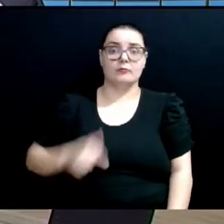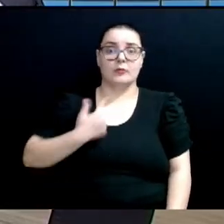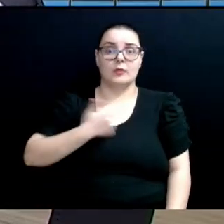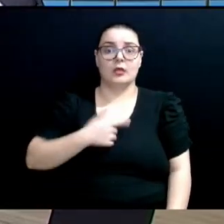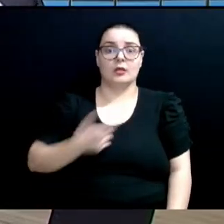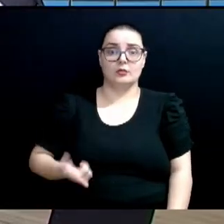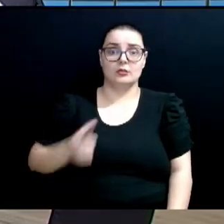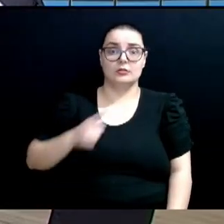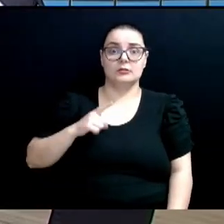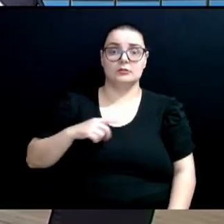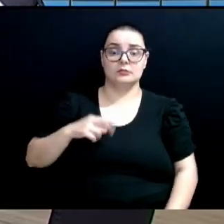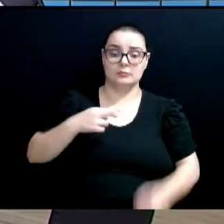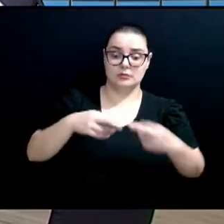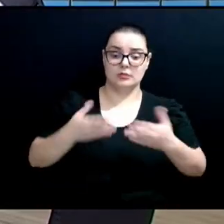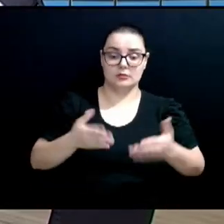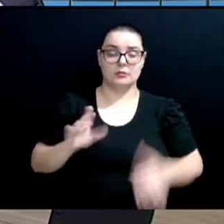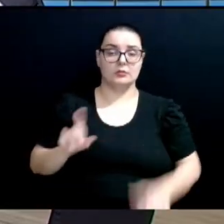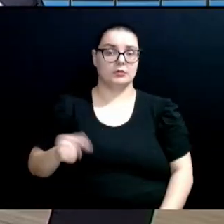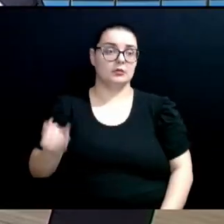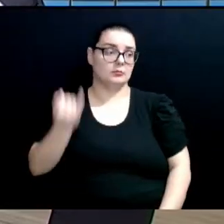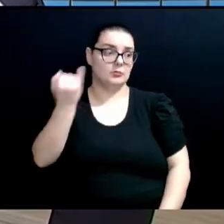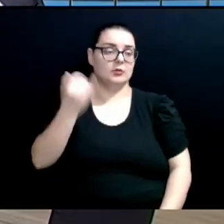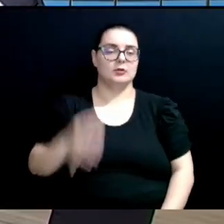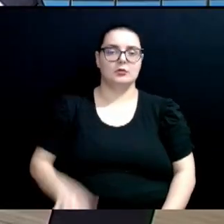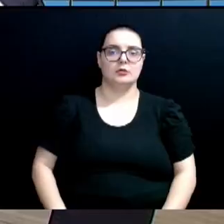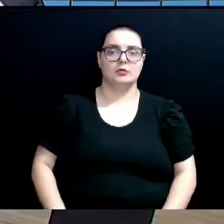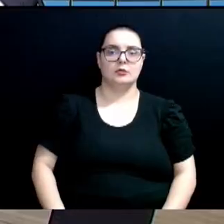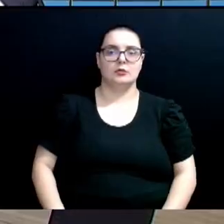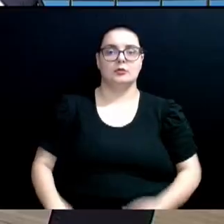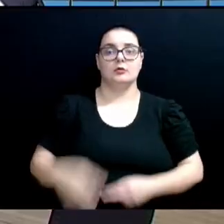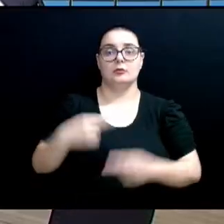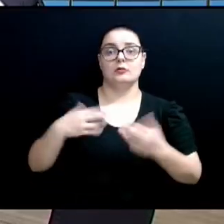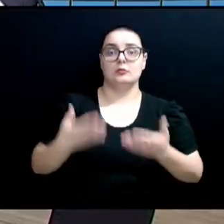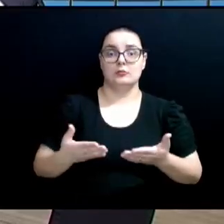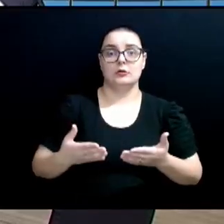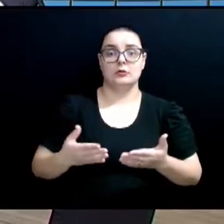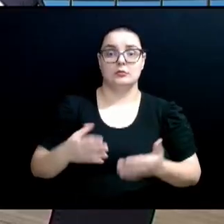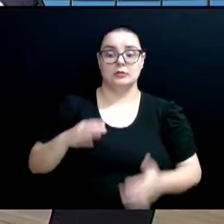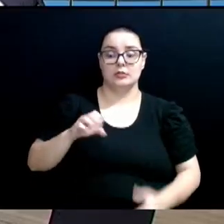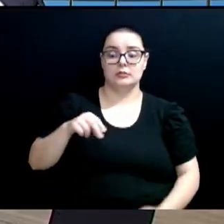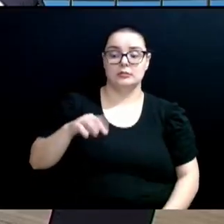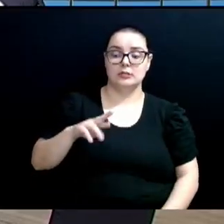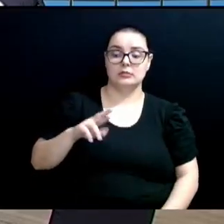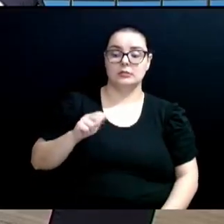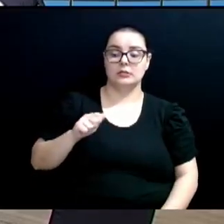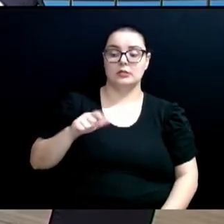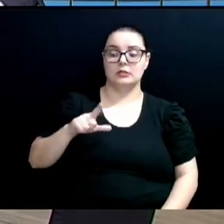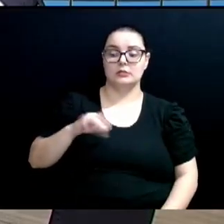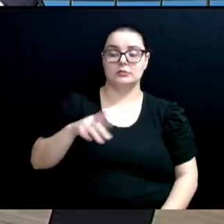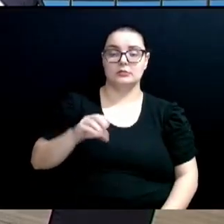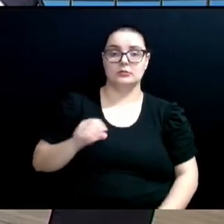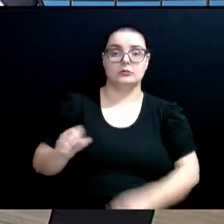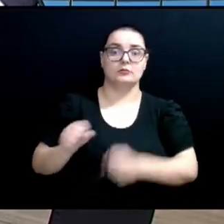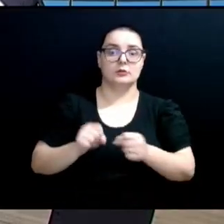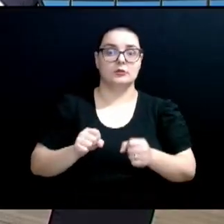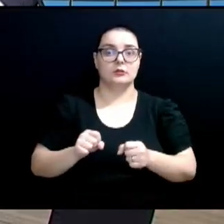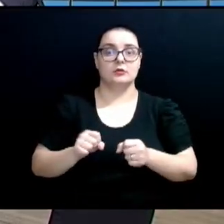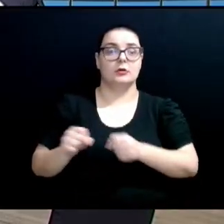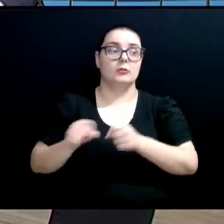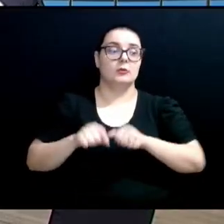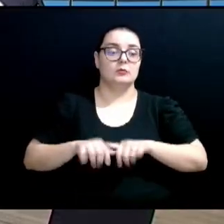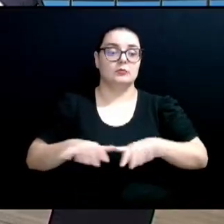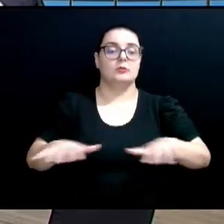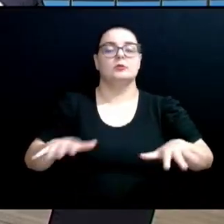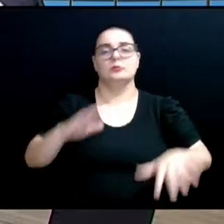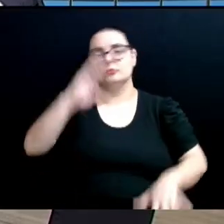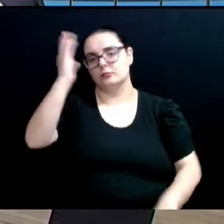que é importante com relação a esse aspecto da centralização do poder. O poder é bastante distribuído, né, no Brasil. Claro